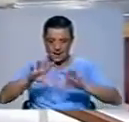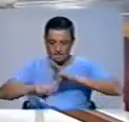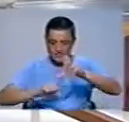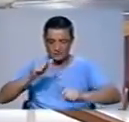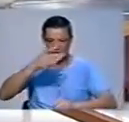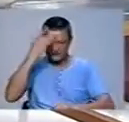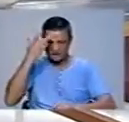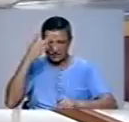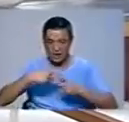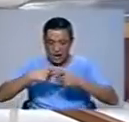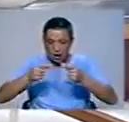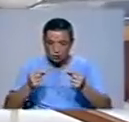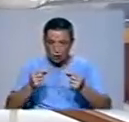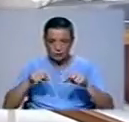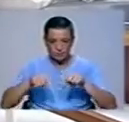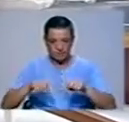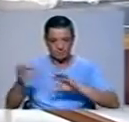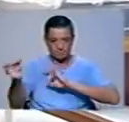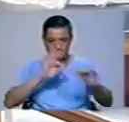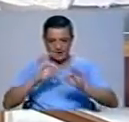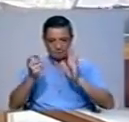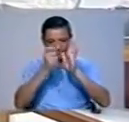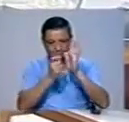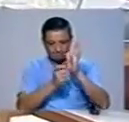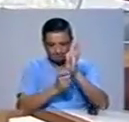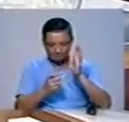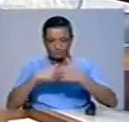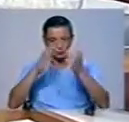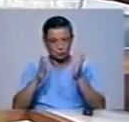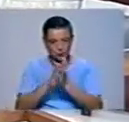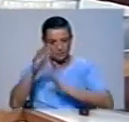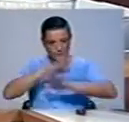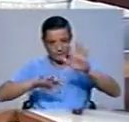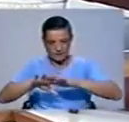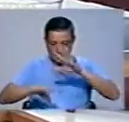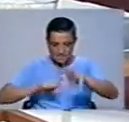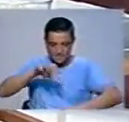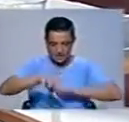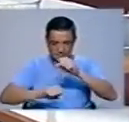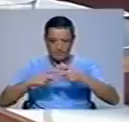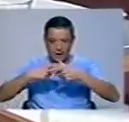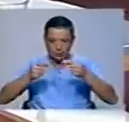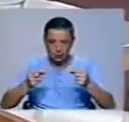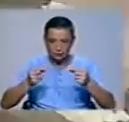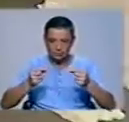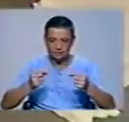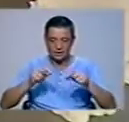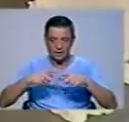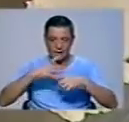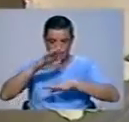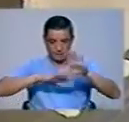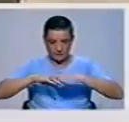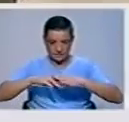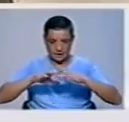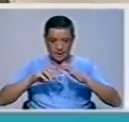muito fácil para rissóis. Pois vai ser isso que vamos preparar. Vamos tomar nota então dos ingredientes para fazer esta massa para rissóis. E para fazer